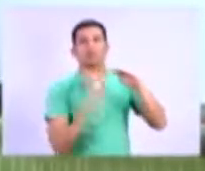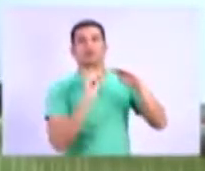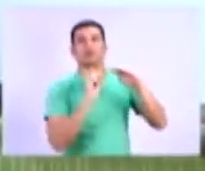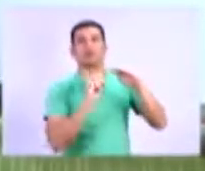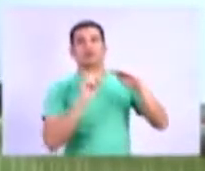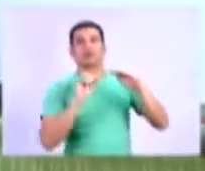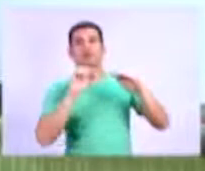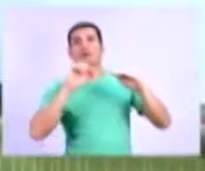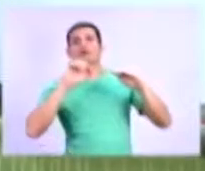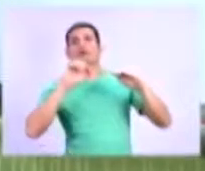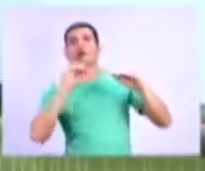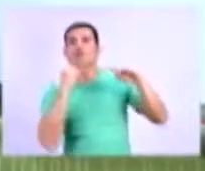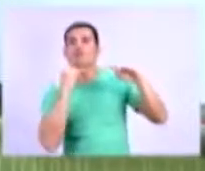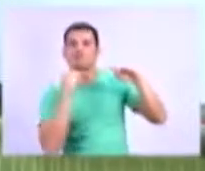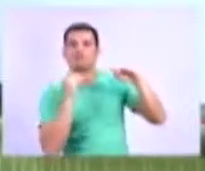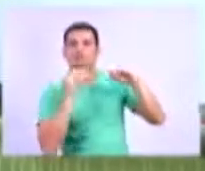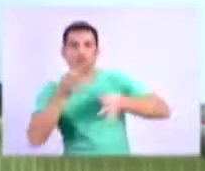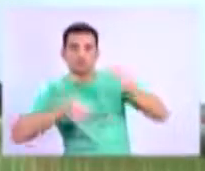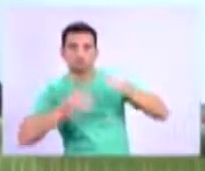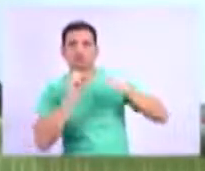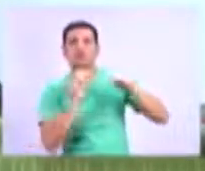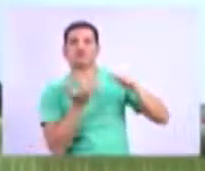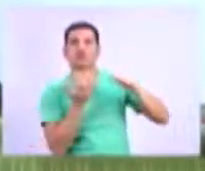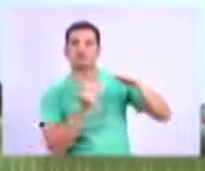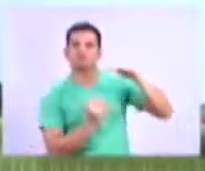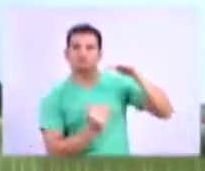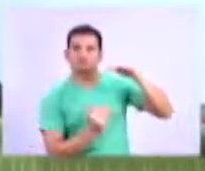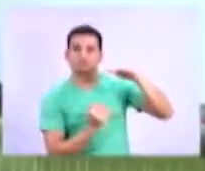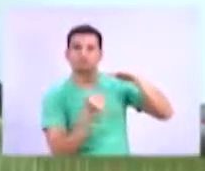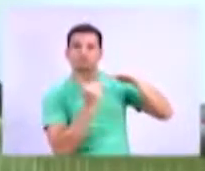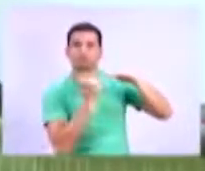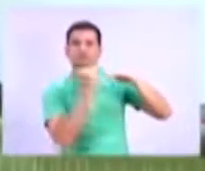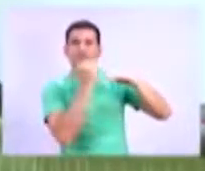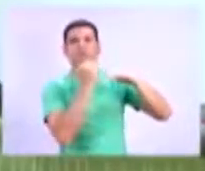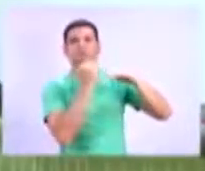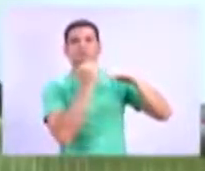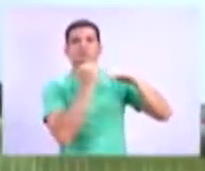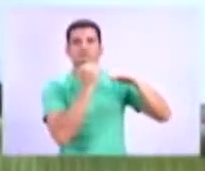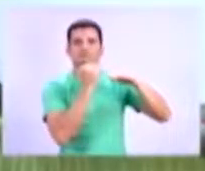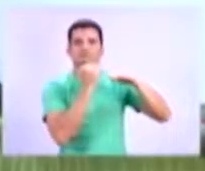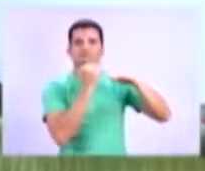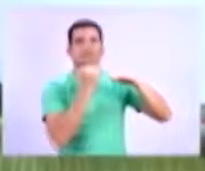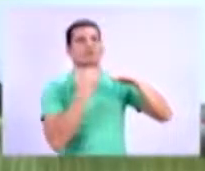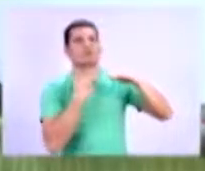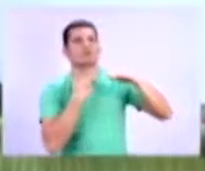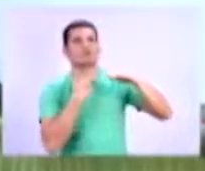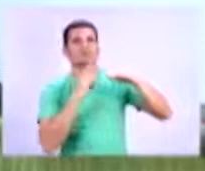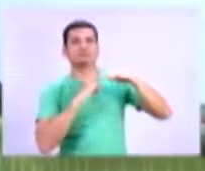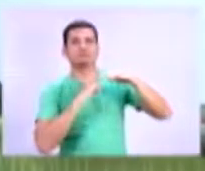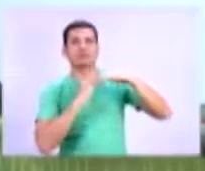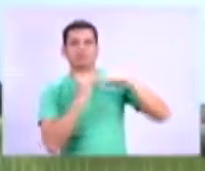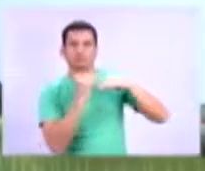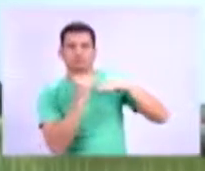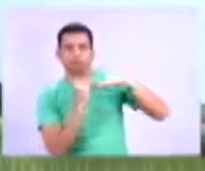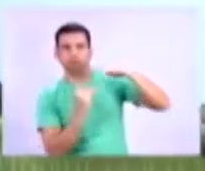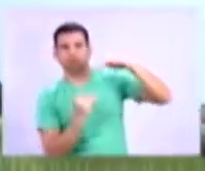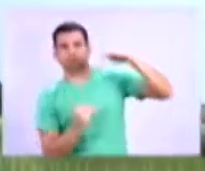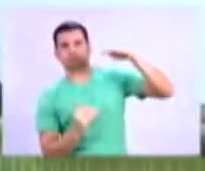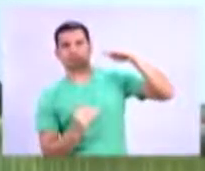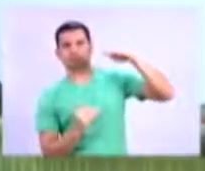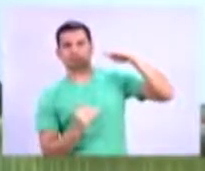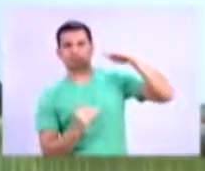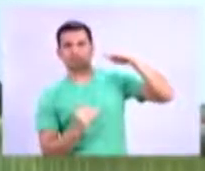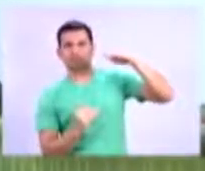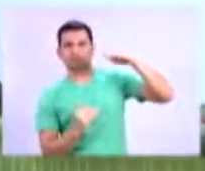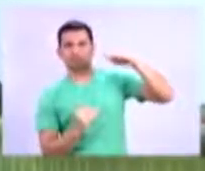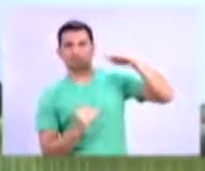diferença diminuísse, né? Igual nós nunca vamos ser, mas nós não podemos ter um fosso tão grande de distância entre